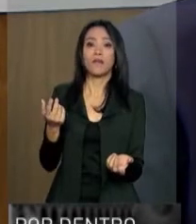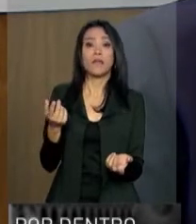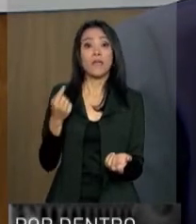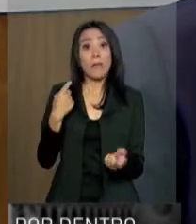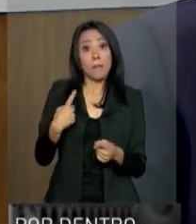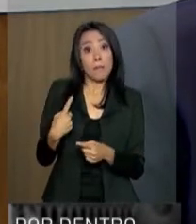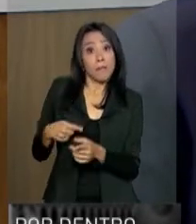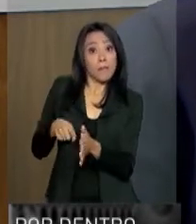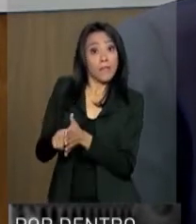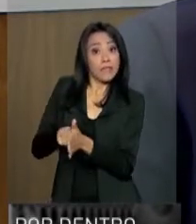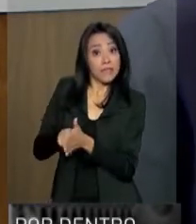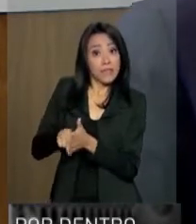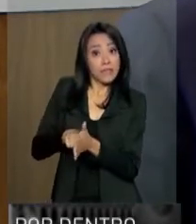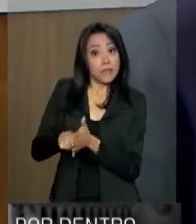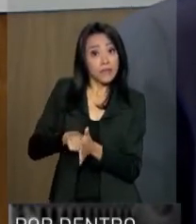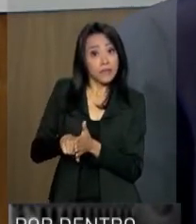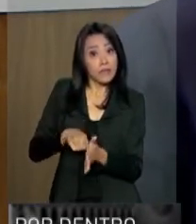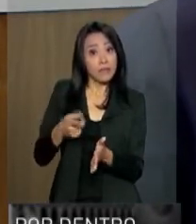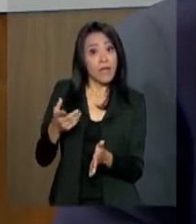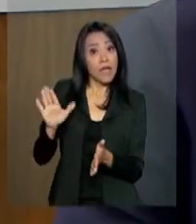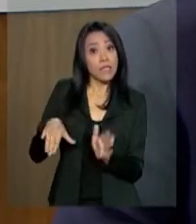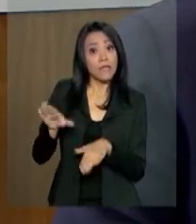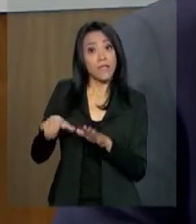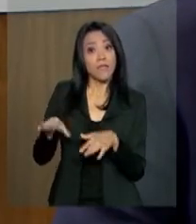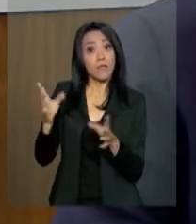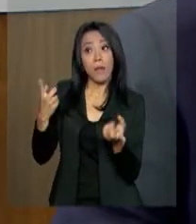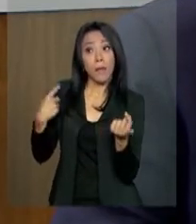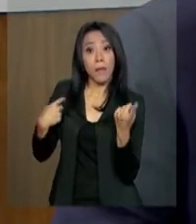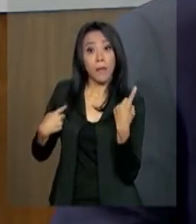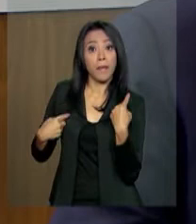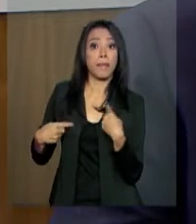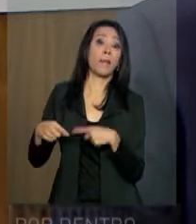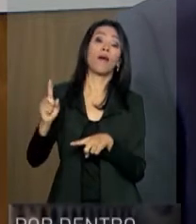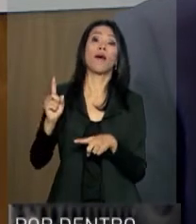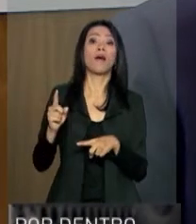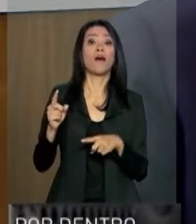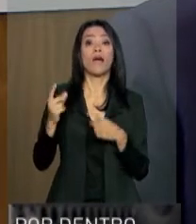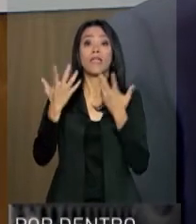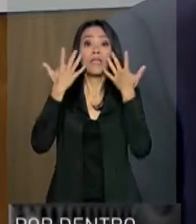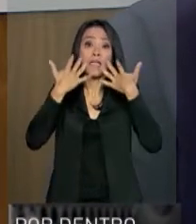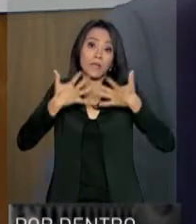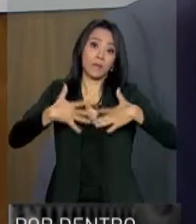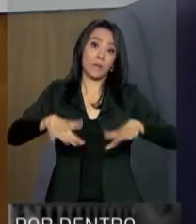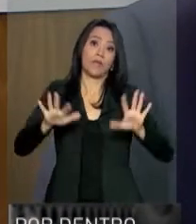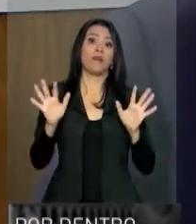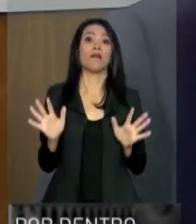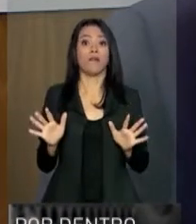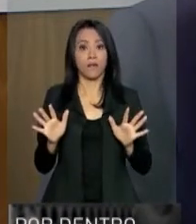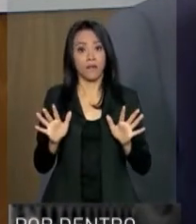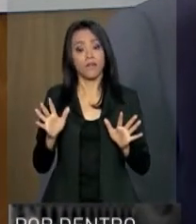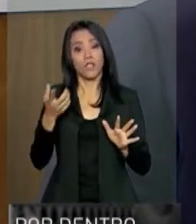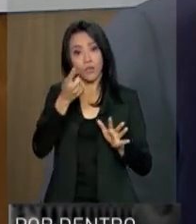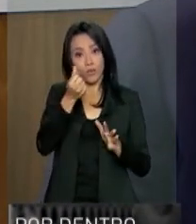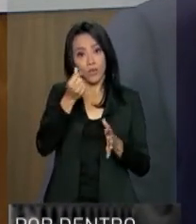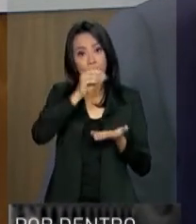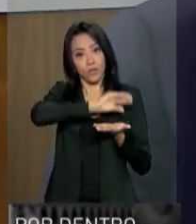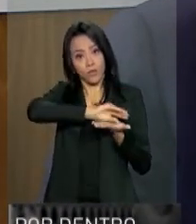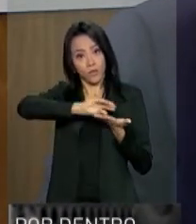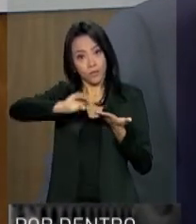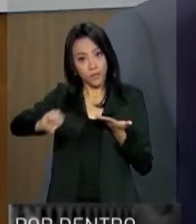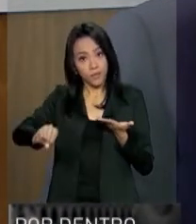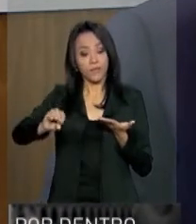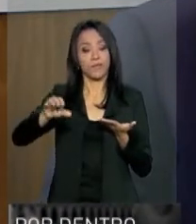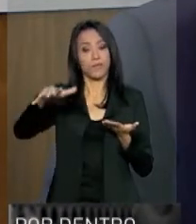pesquisa nem sempre é bem sucedida se namora pesquisa então é natural que os recursos públicos são necessários